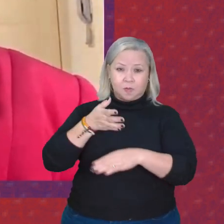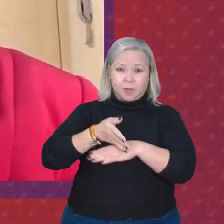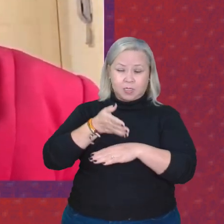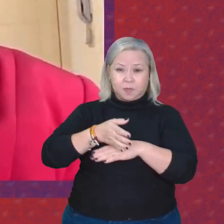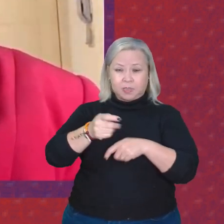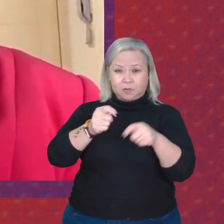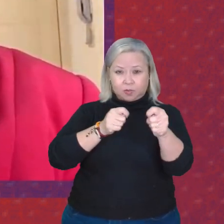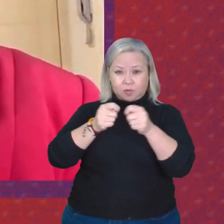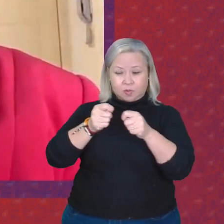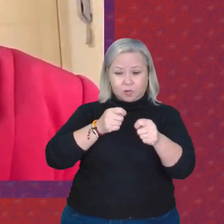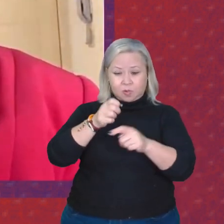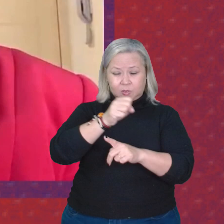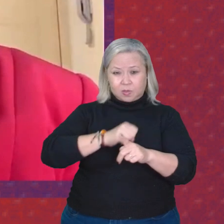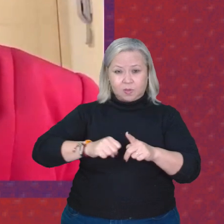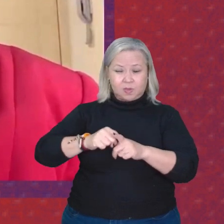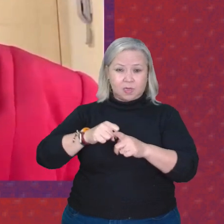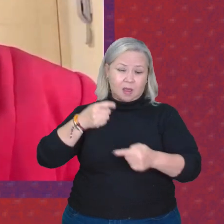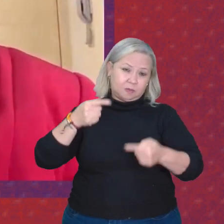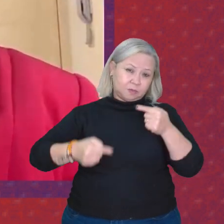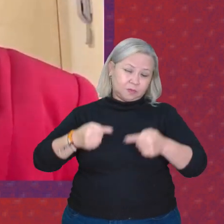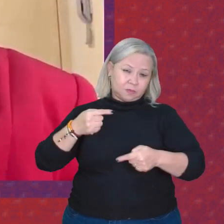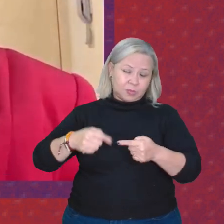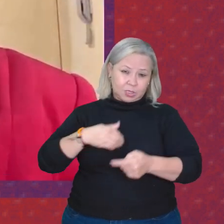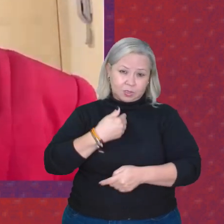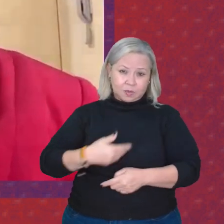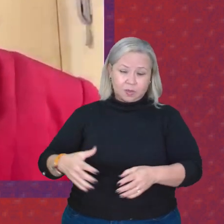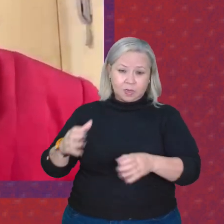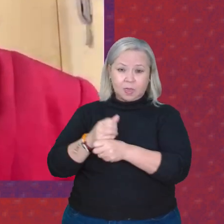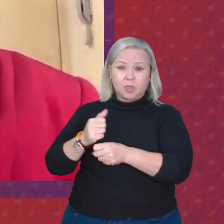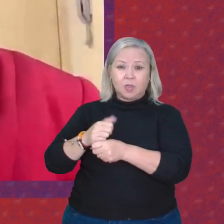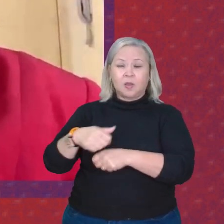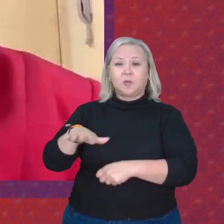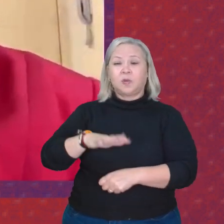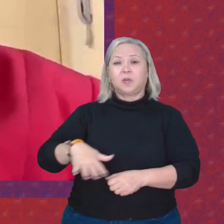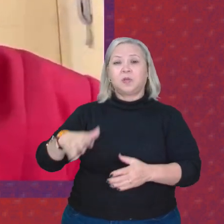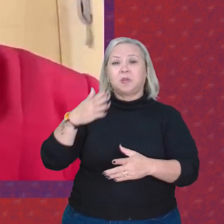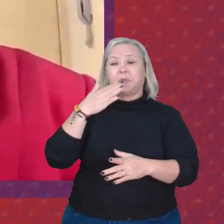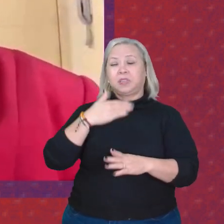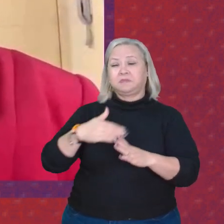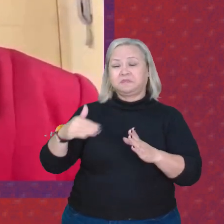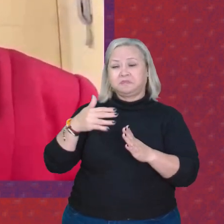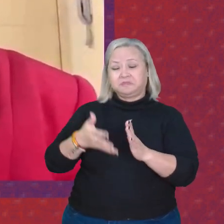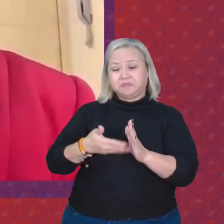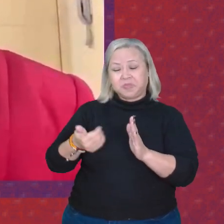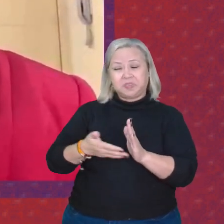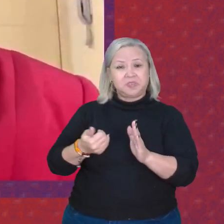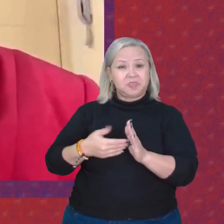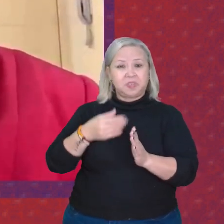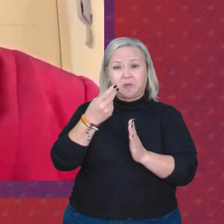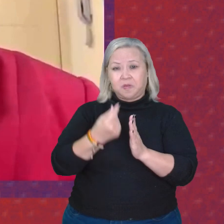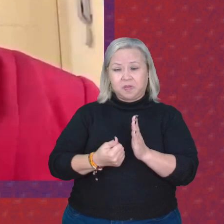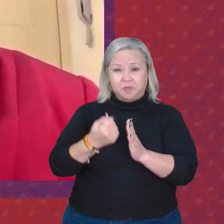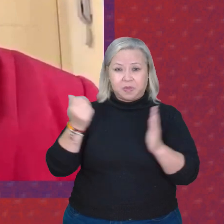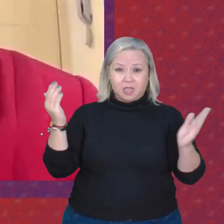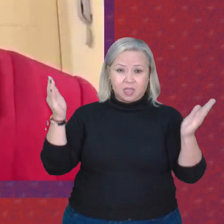controle social de políticas públicas, somou-se também aos cortes orçamentários, atingindo as políticas de saúde, assistência social